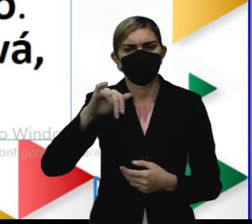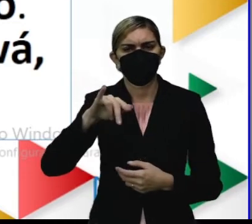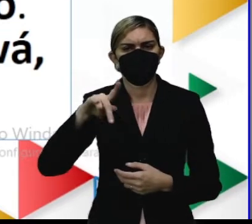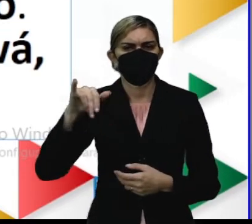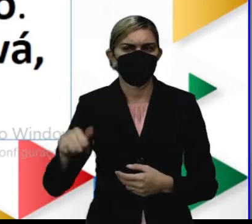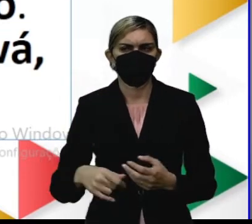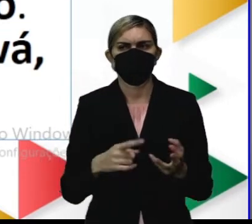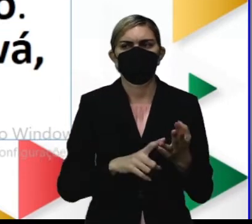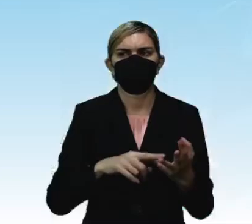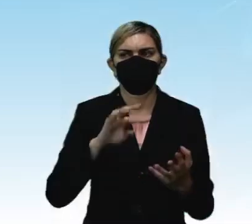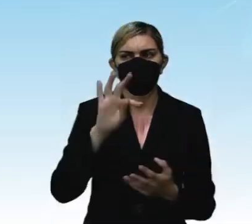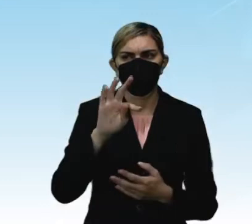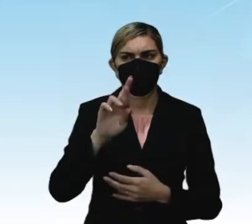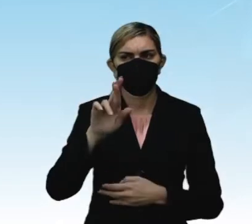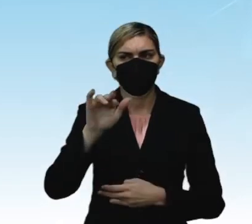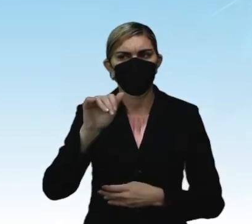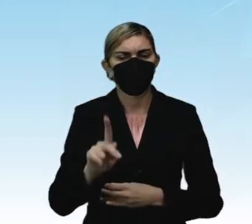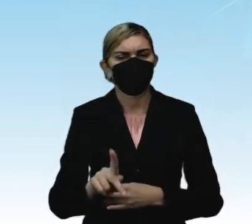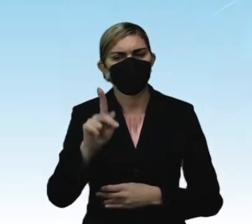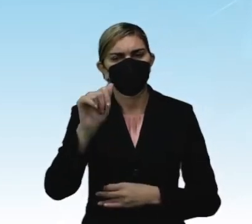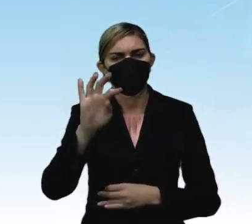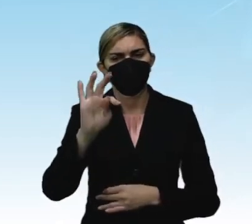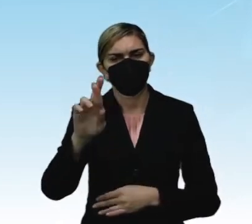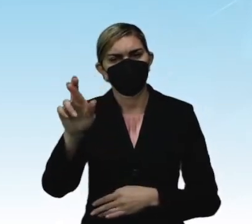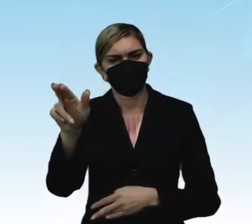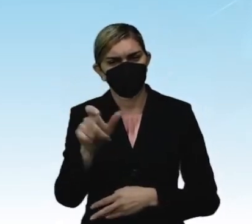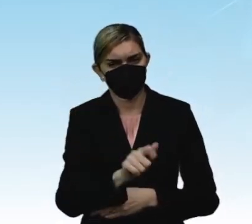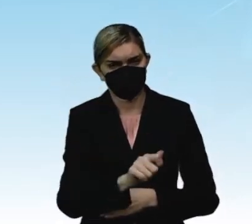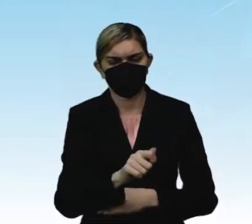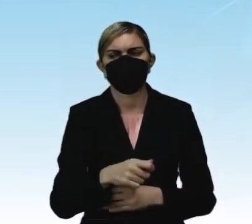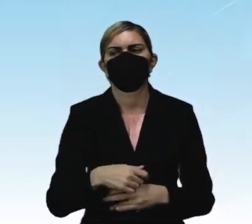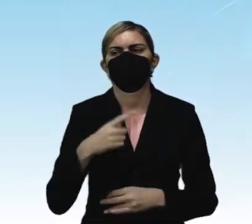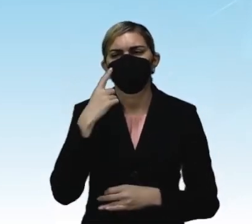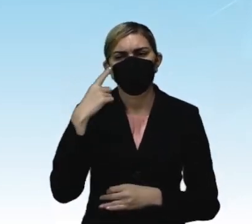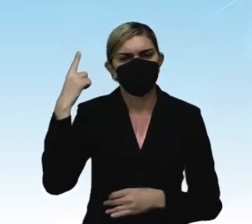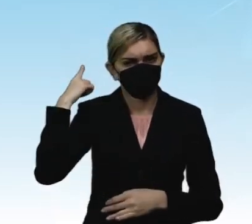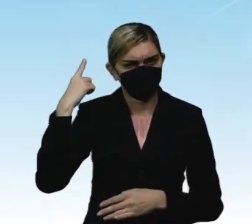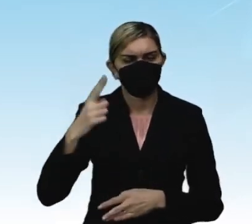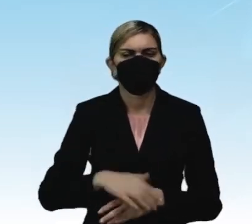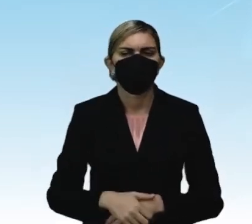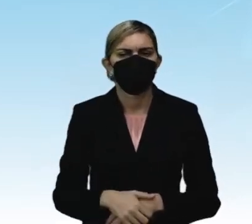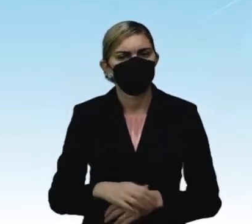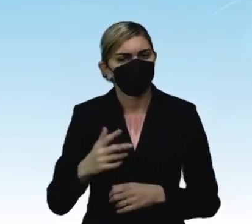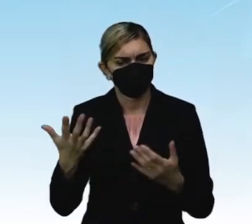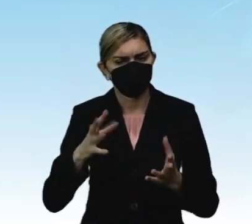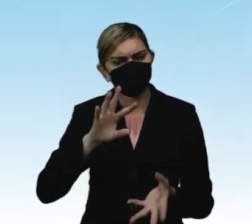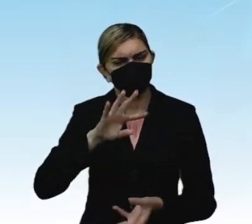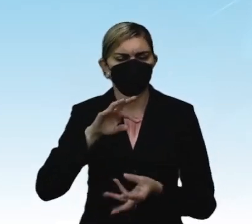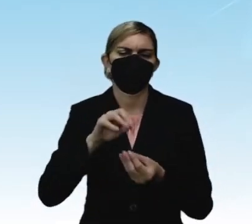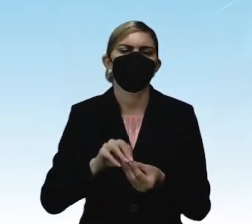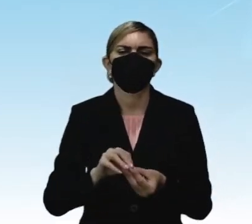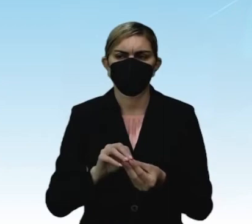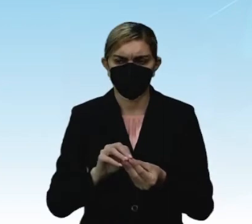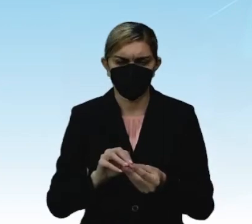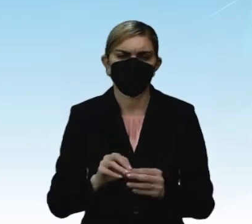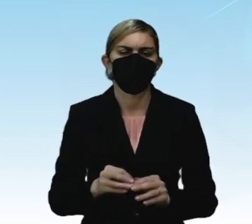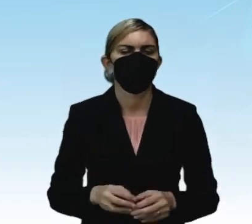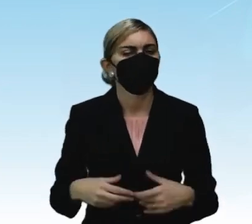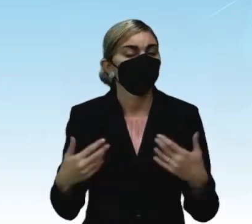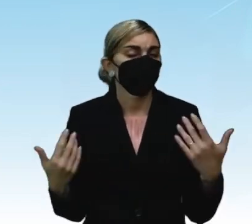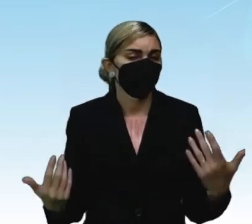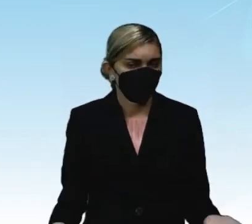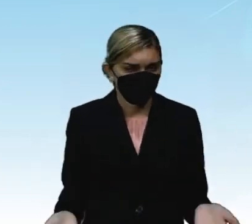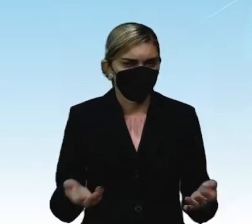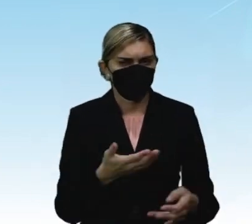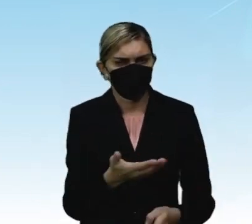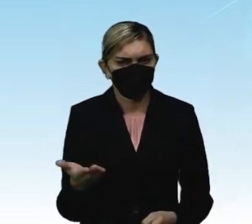Truncá e Truxá, perdão. Aí, bora para a nossa revisão, prof. E